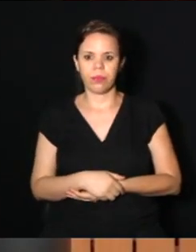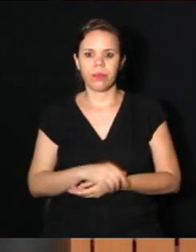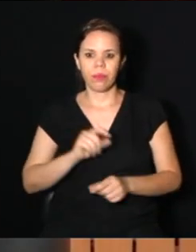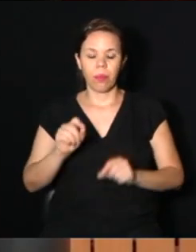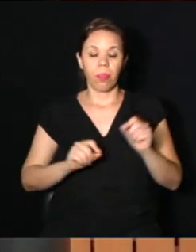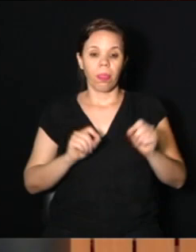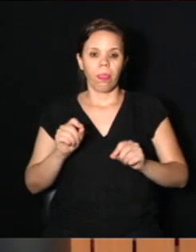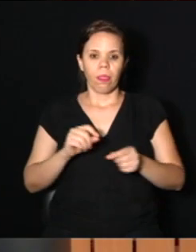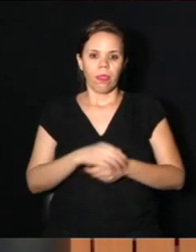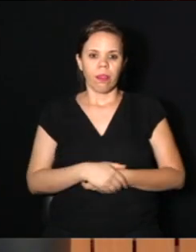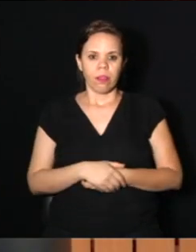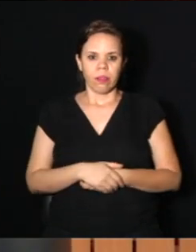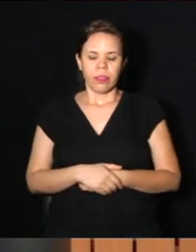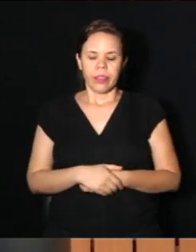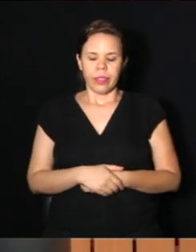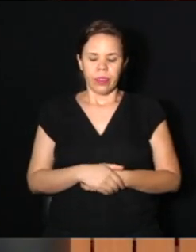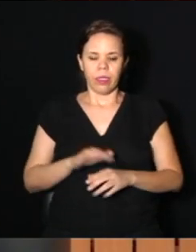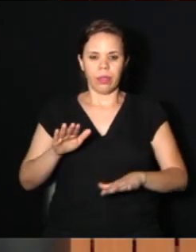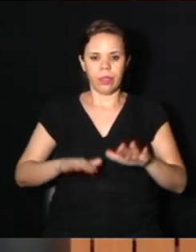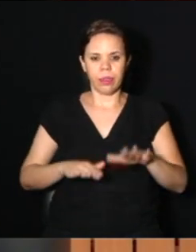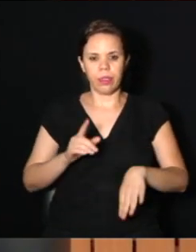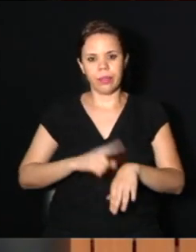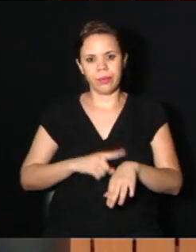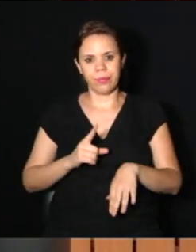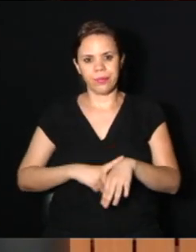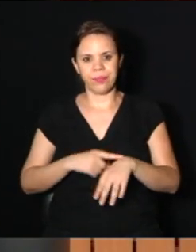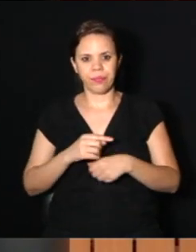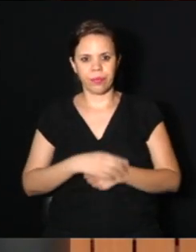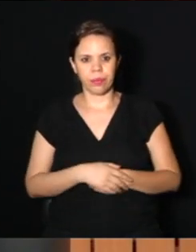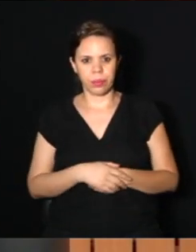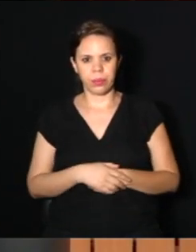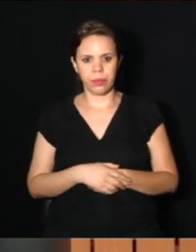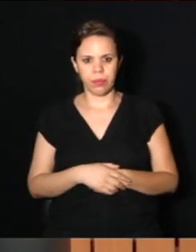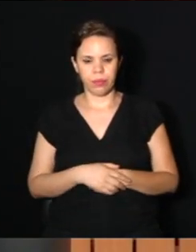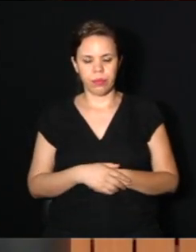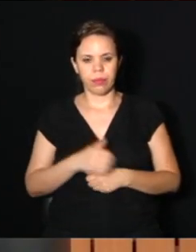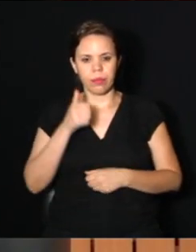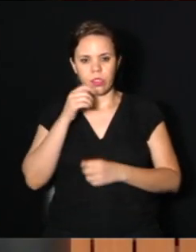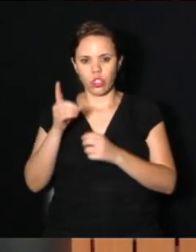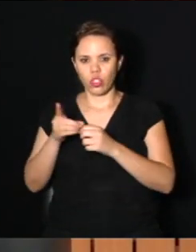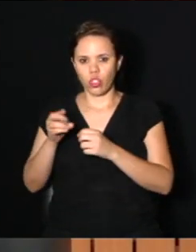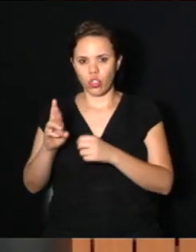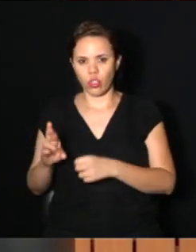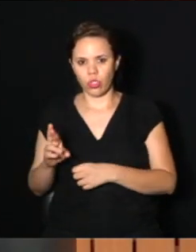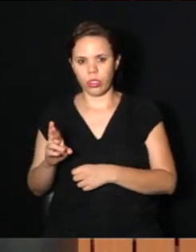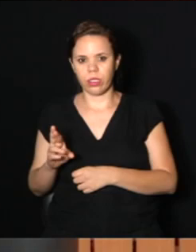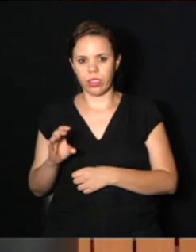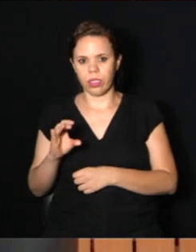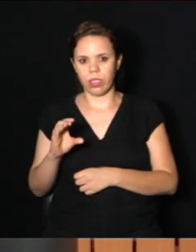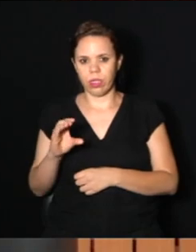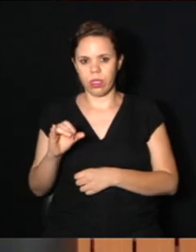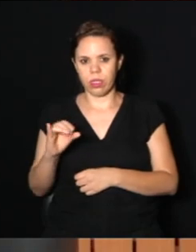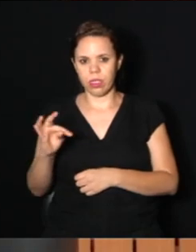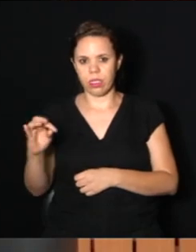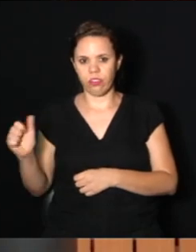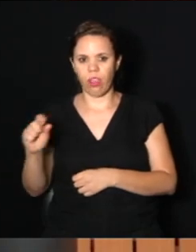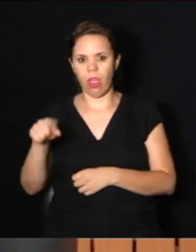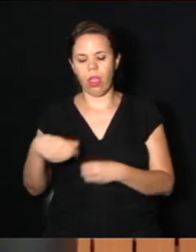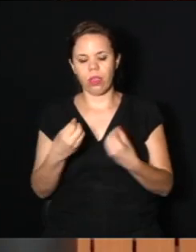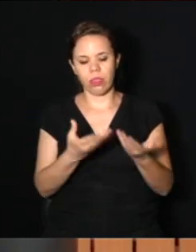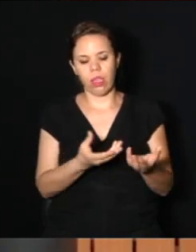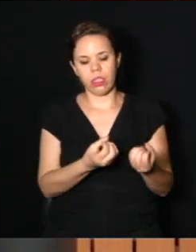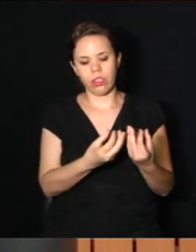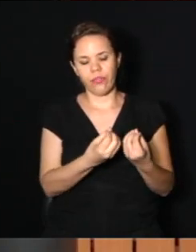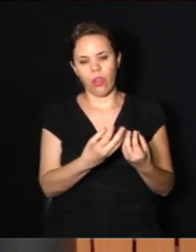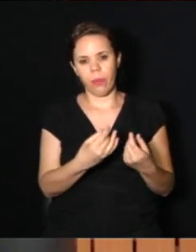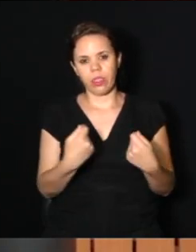que, em determinados momentos, ela deixou de fazer o que as famílias necessitavam, que era de dar as informações